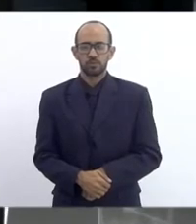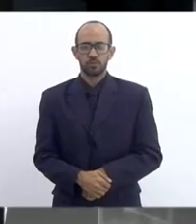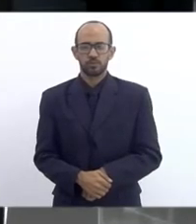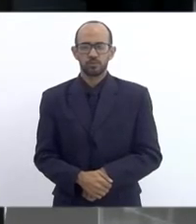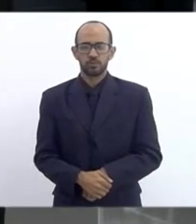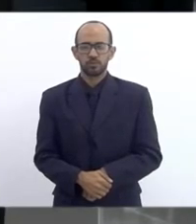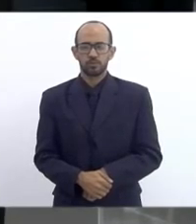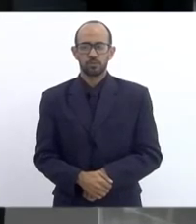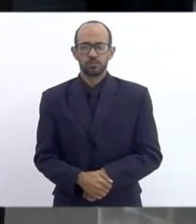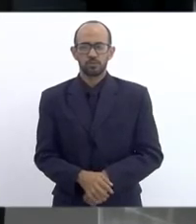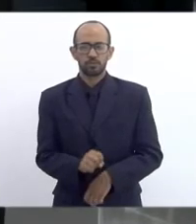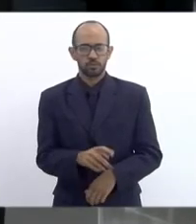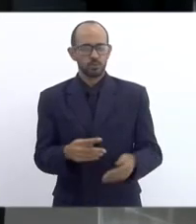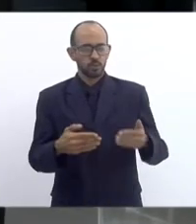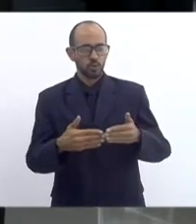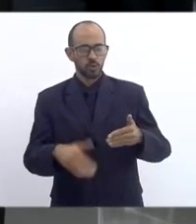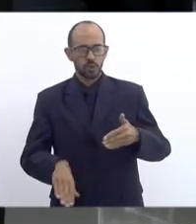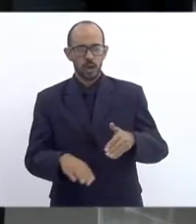Foi? É verdade.